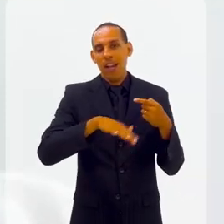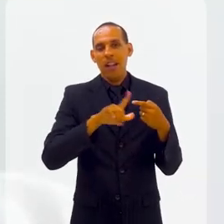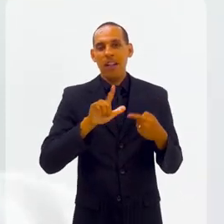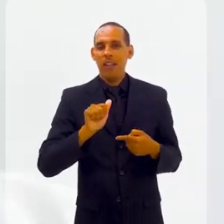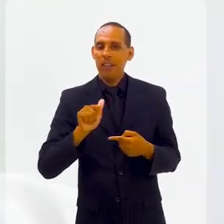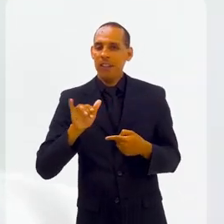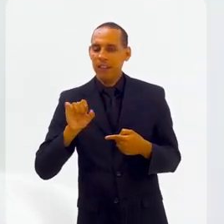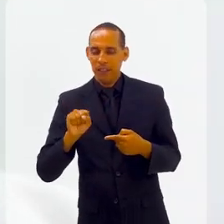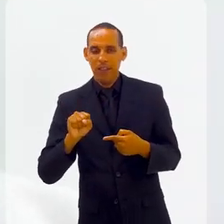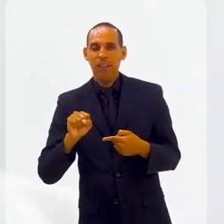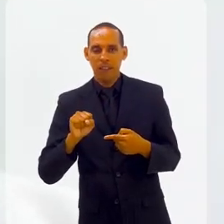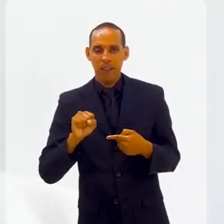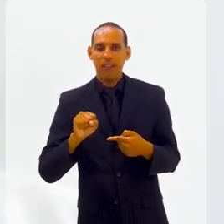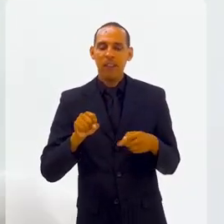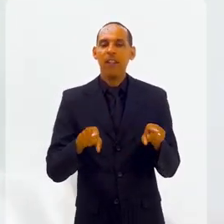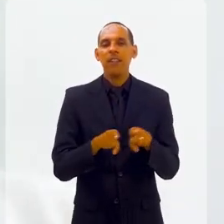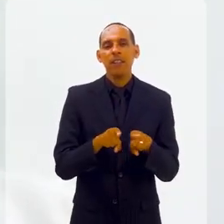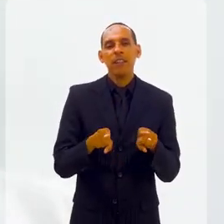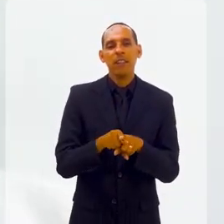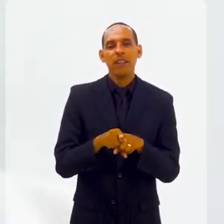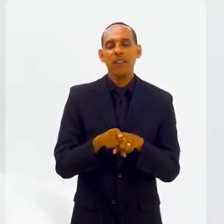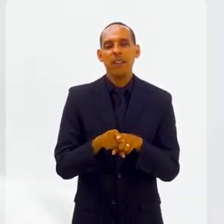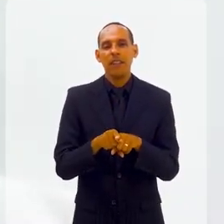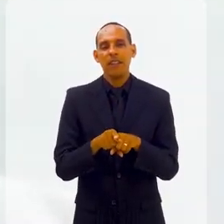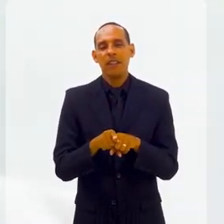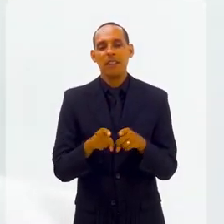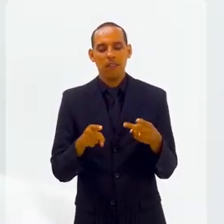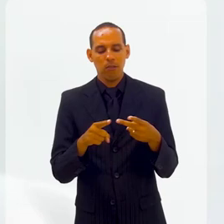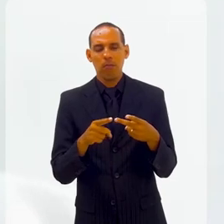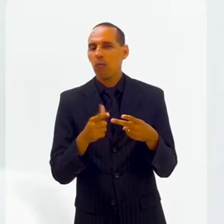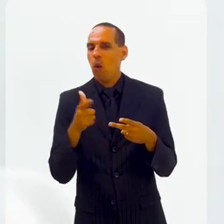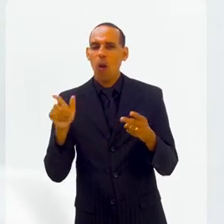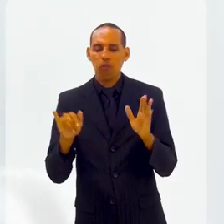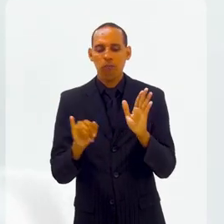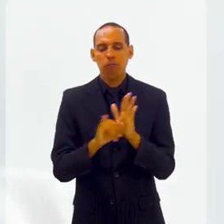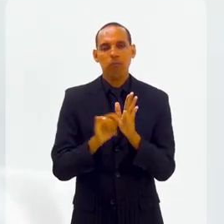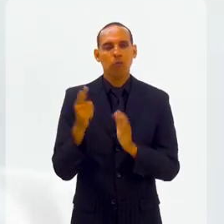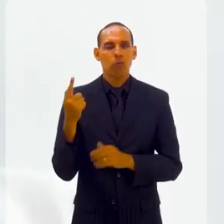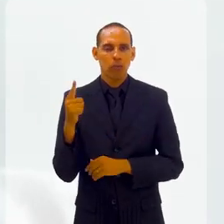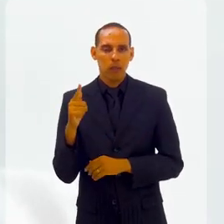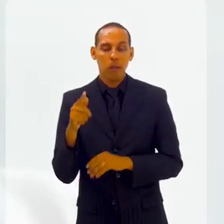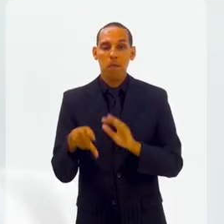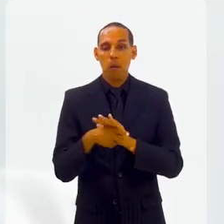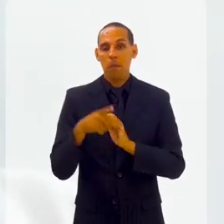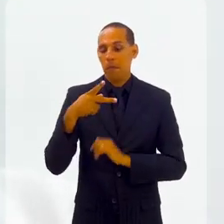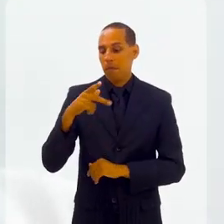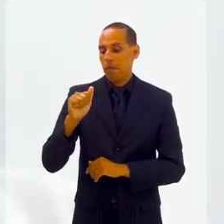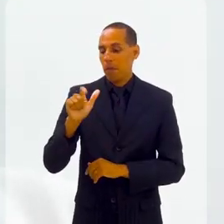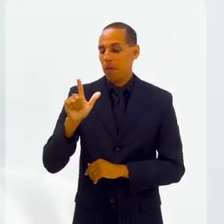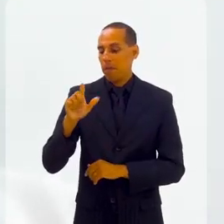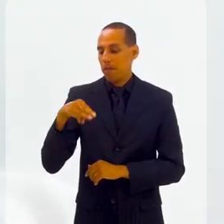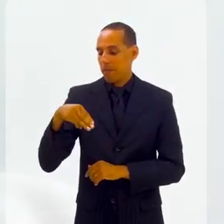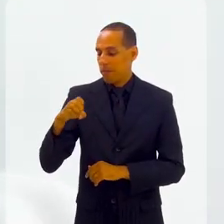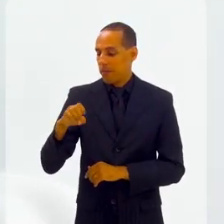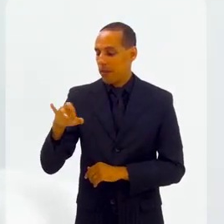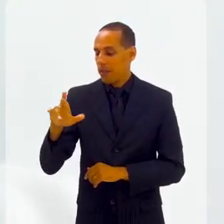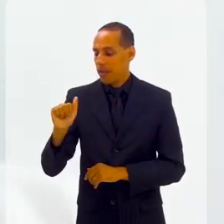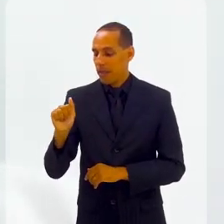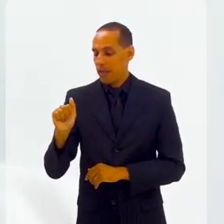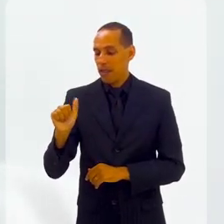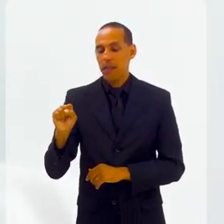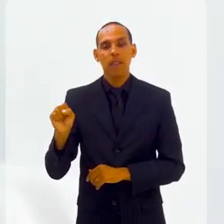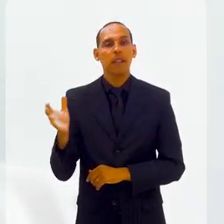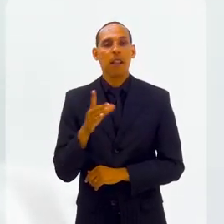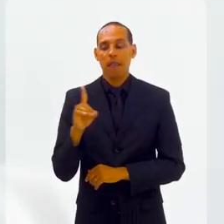na região dos lagos também outras iniciativas para identificação geográfica também das Palmeiras de Jussara